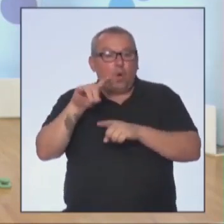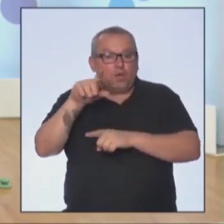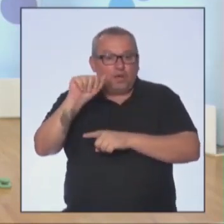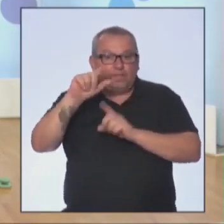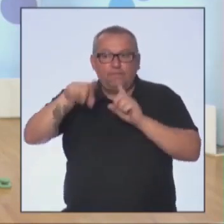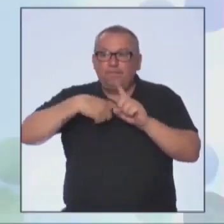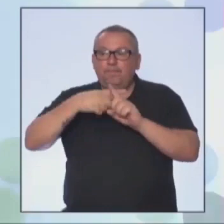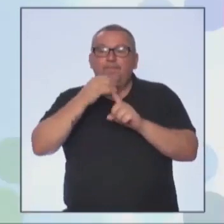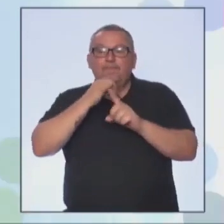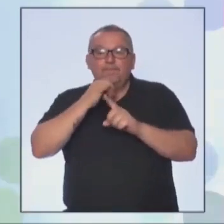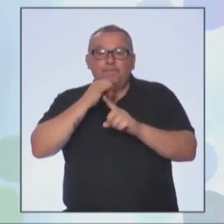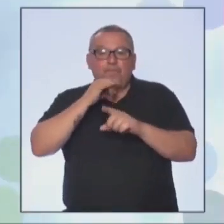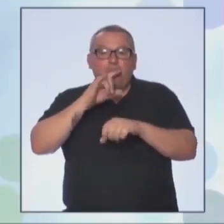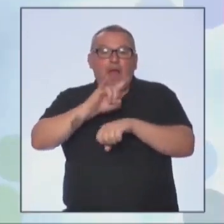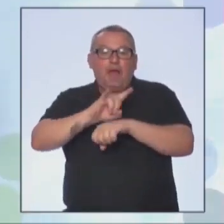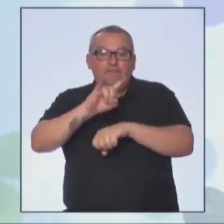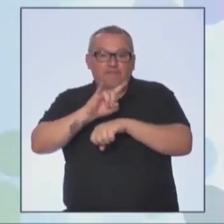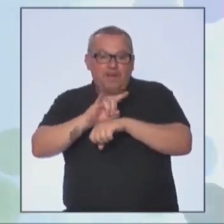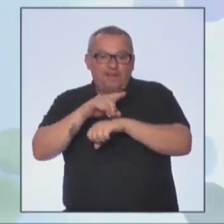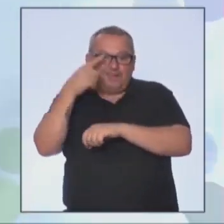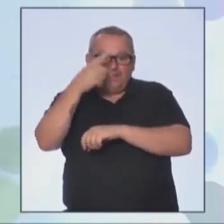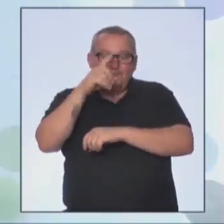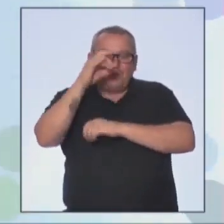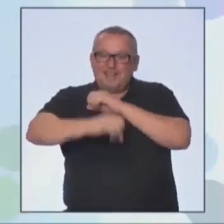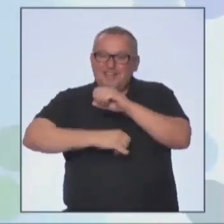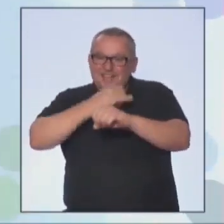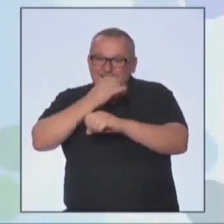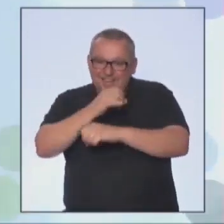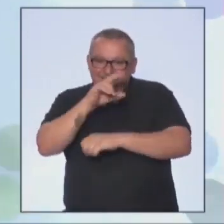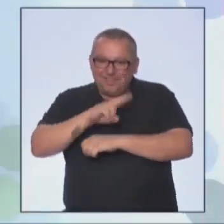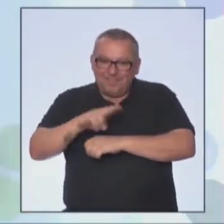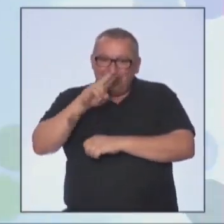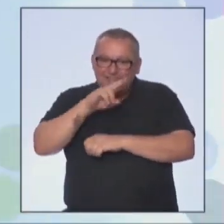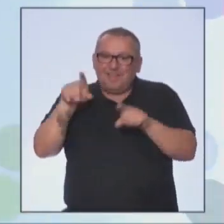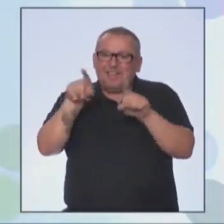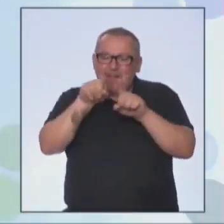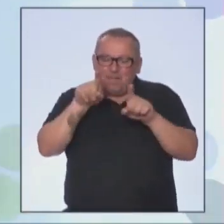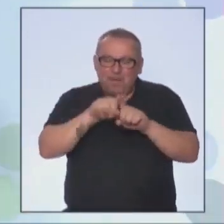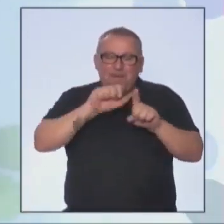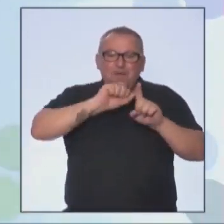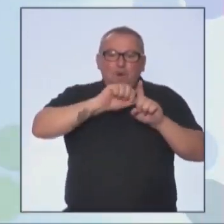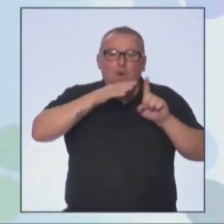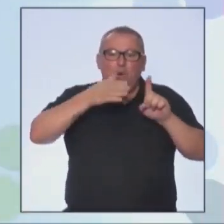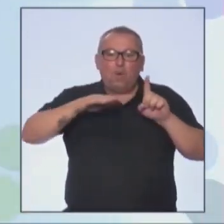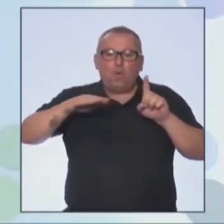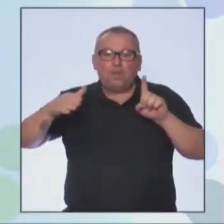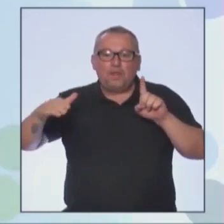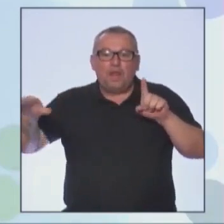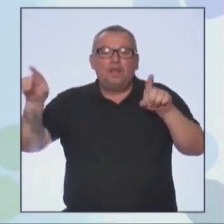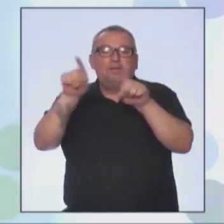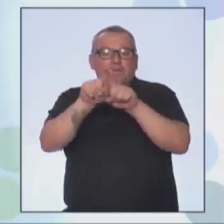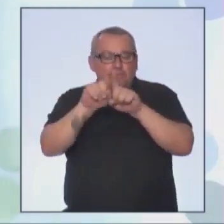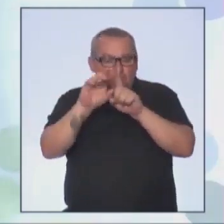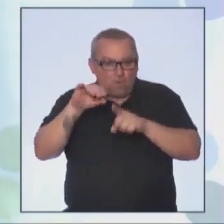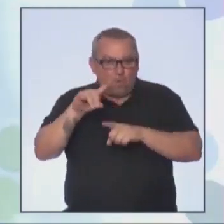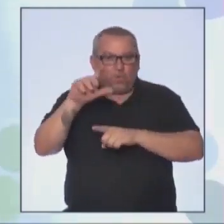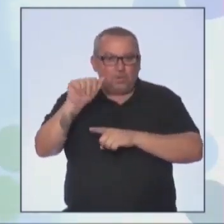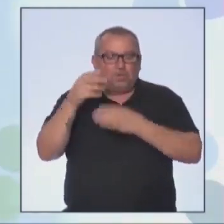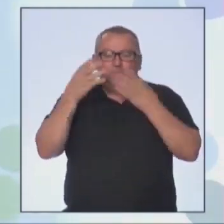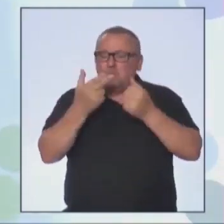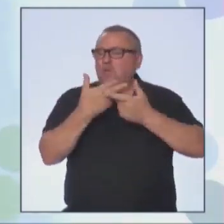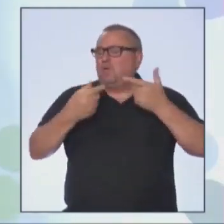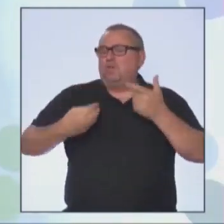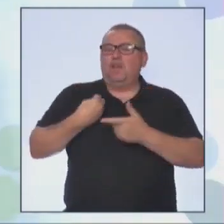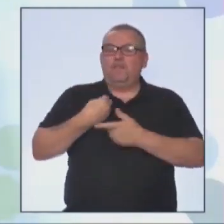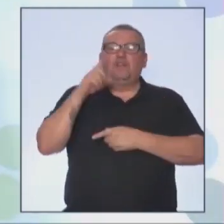um exemplo, o Wi-Fi. Esse mesmo que você está usando aí no seu celular para assistir essa aula. O Wi-Fi também é uma onda. Muita coisa na